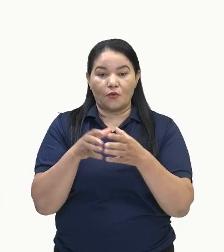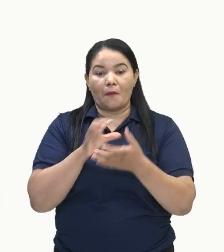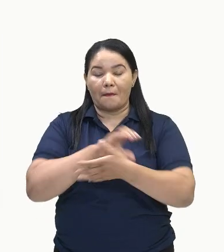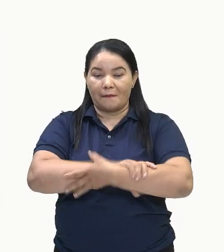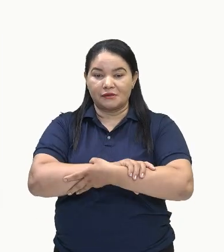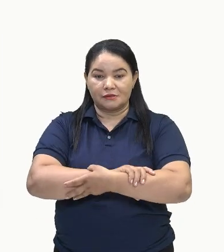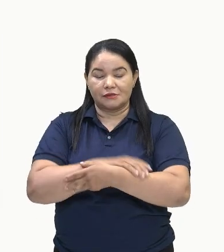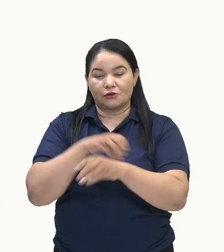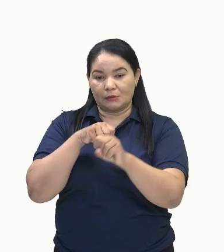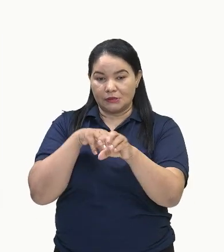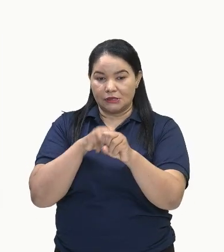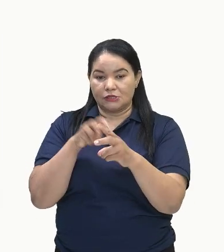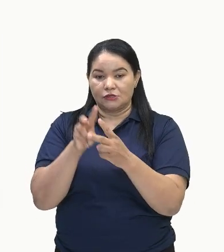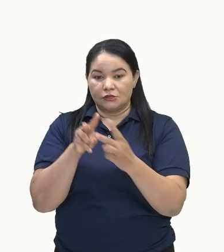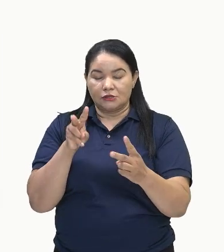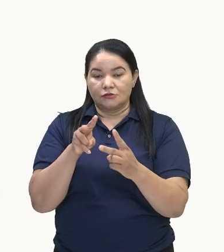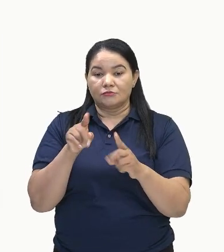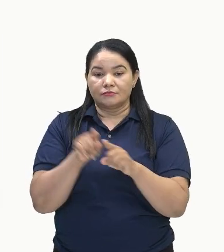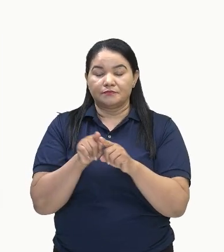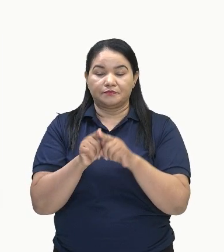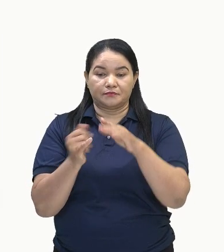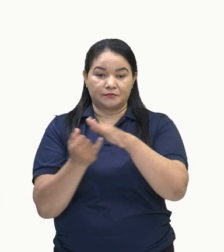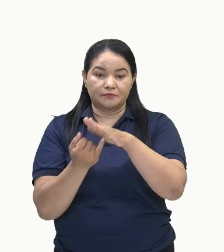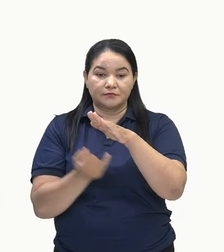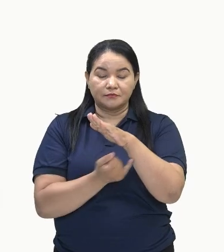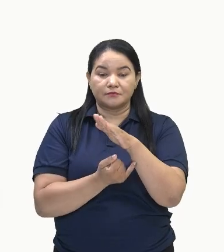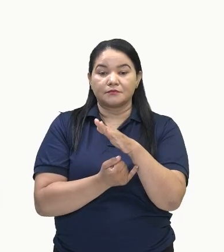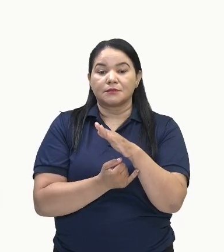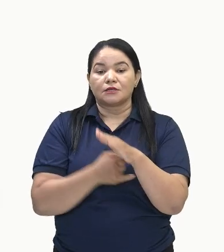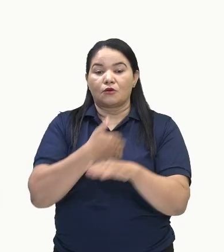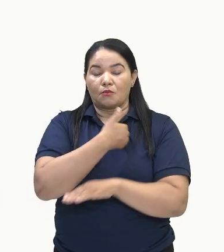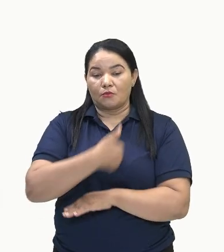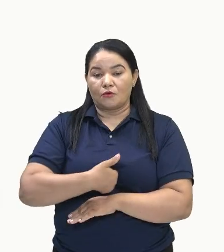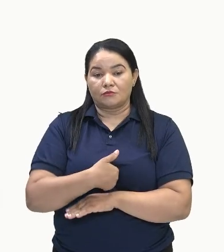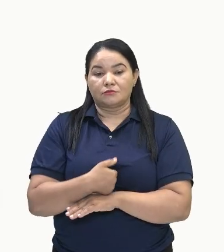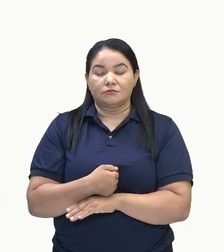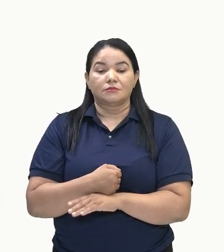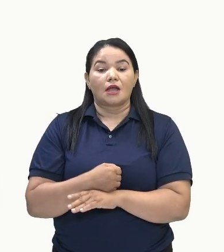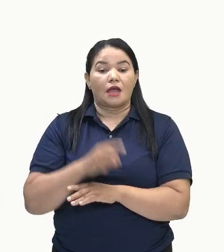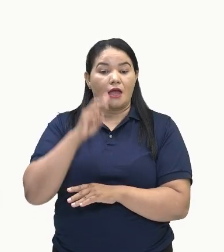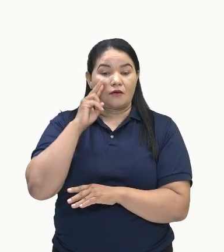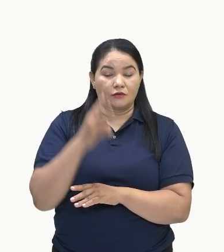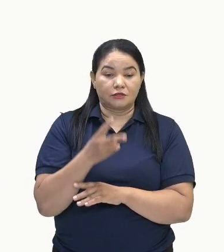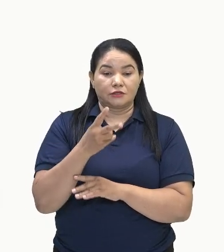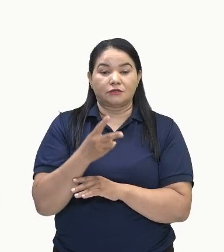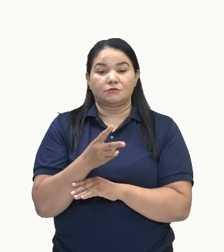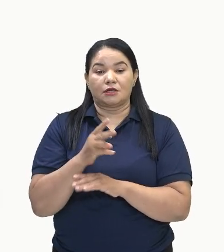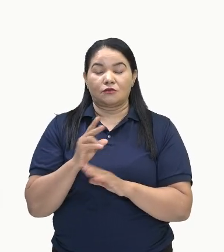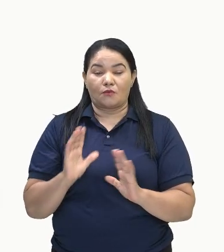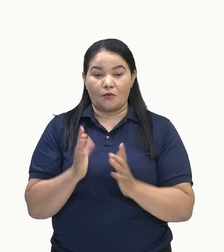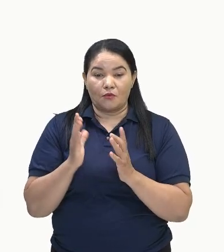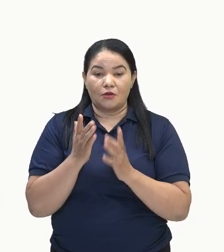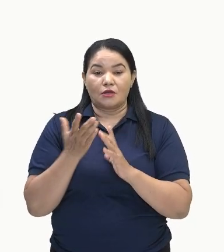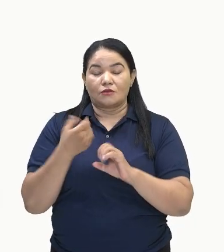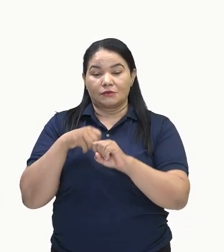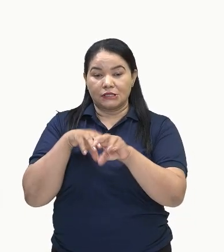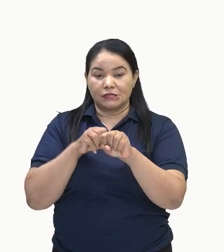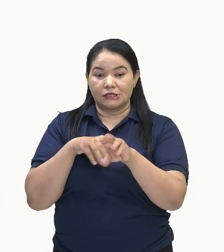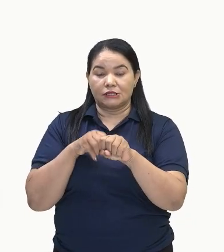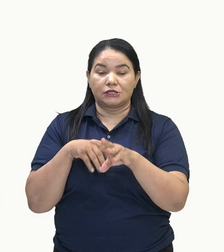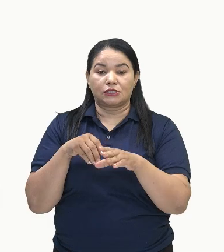Digital, Instituições Públicas, um reconhecimento que celebra a excelência do ensino mediado